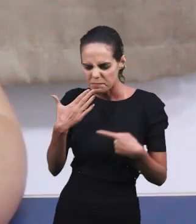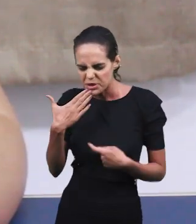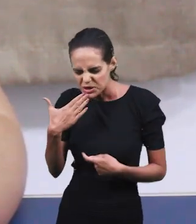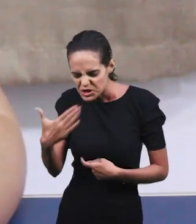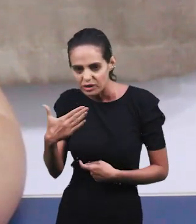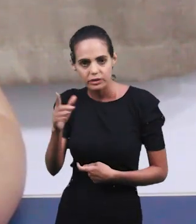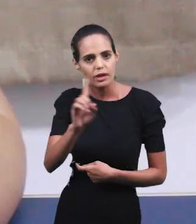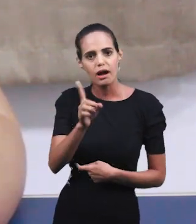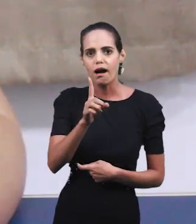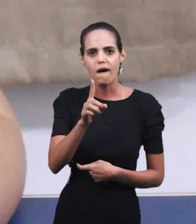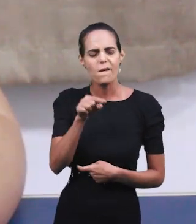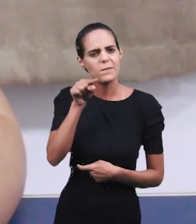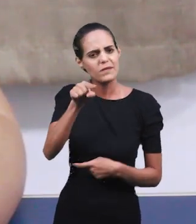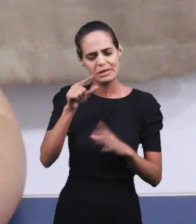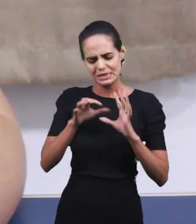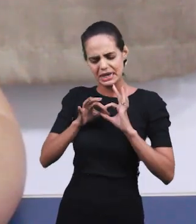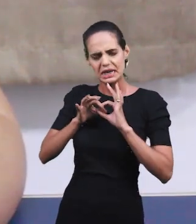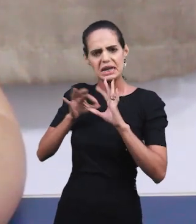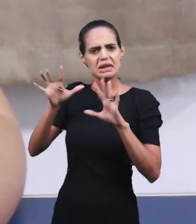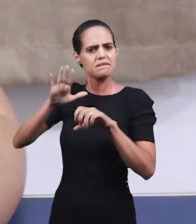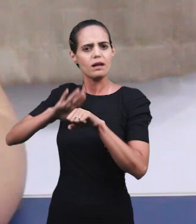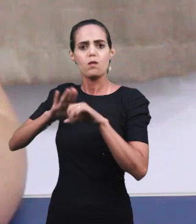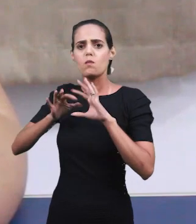nós temos livre acesso ao Pai.